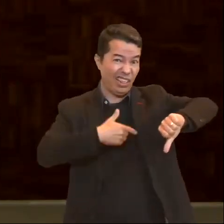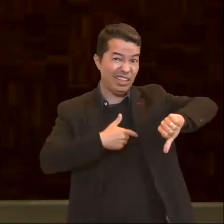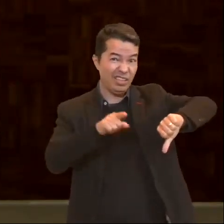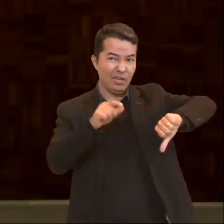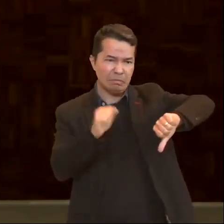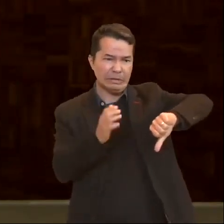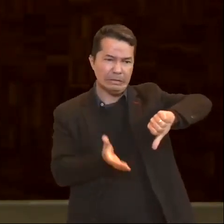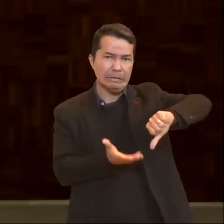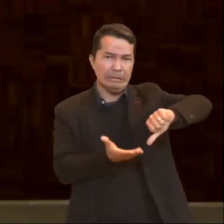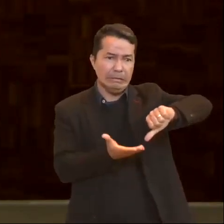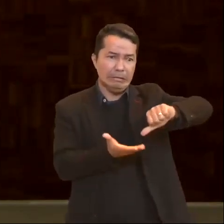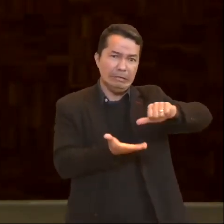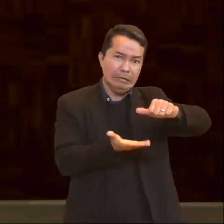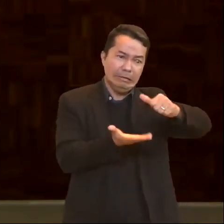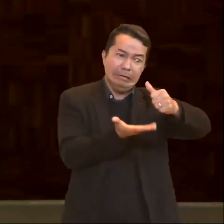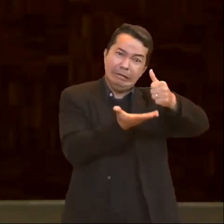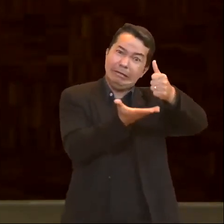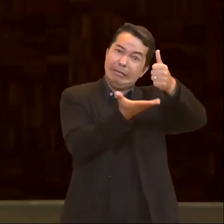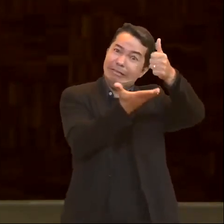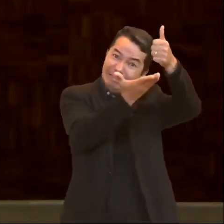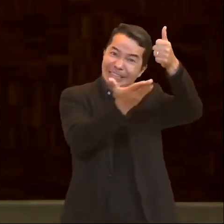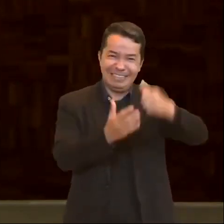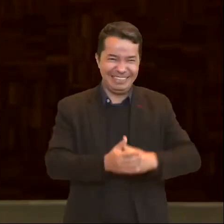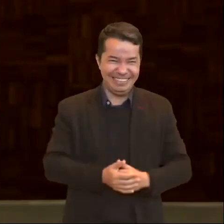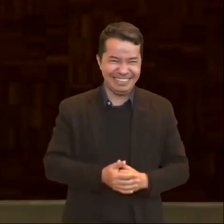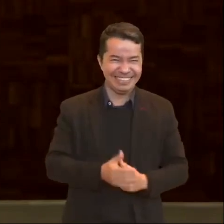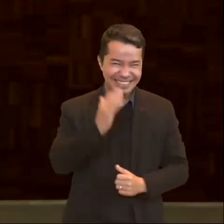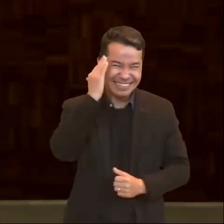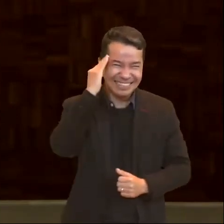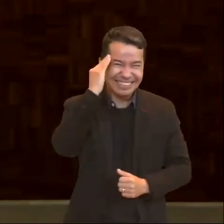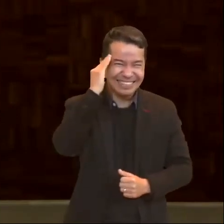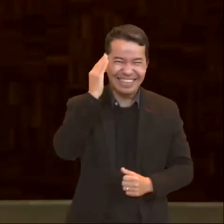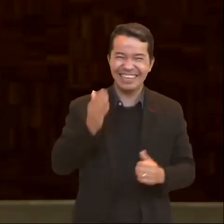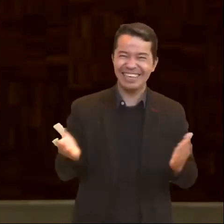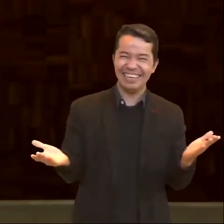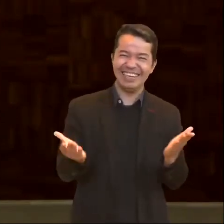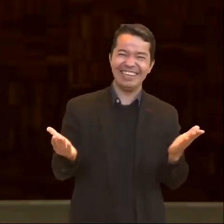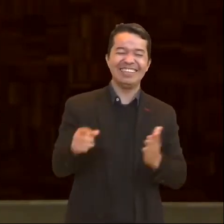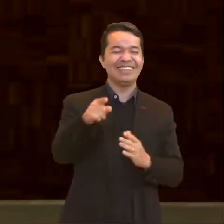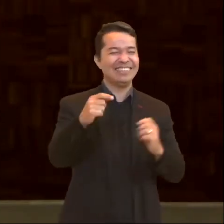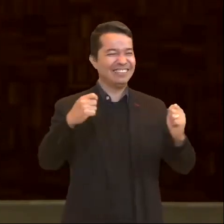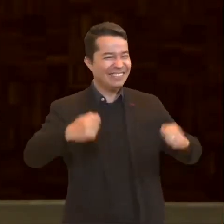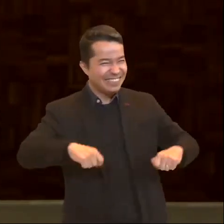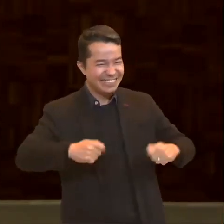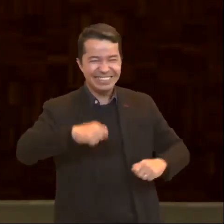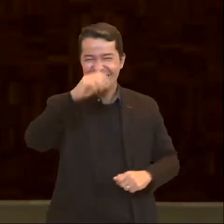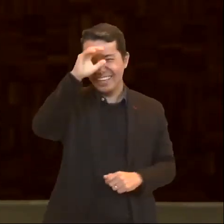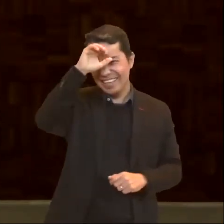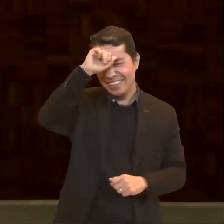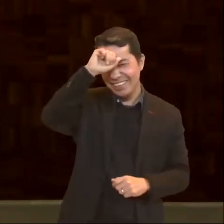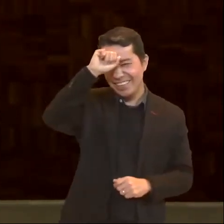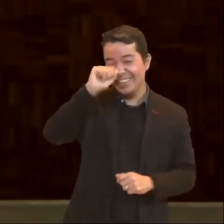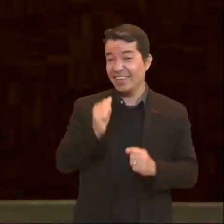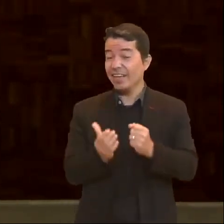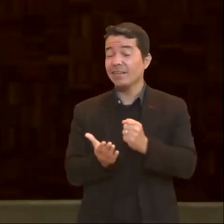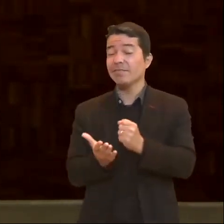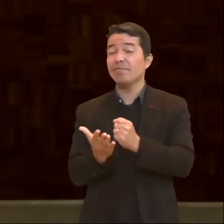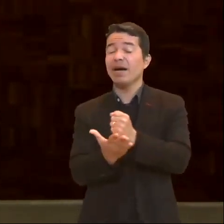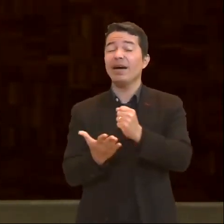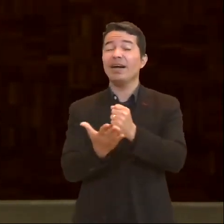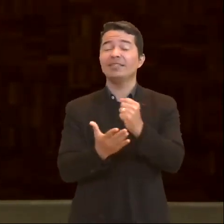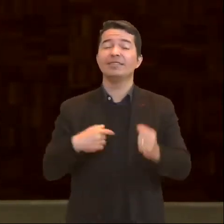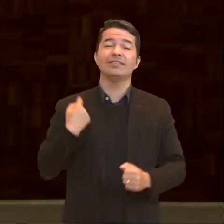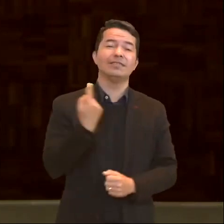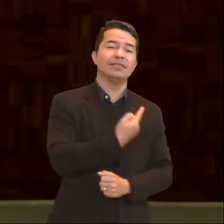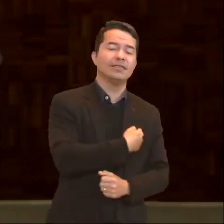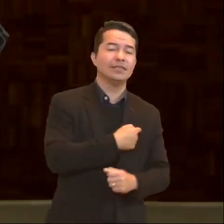aqui, que o apóstolo Pedro está desenvolvendo. E o princípio básico, tá, que a